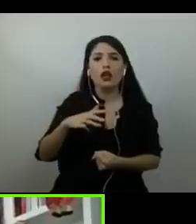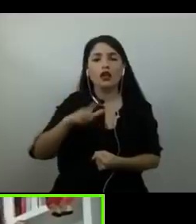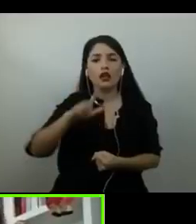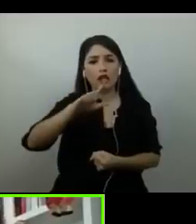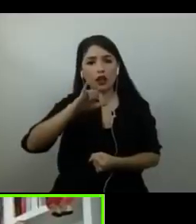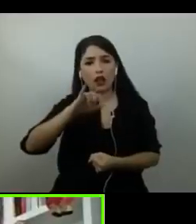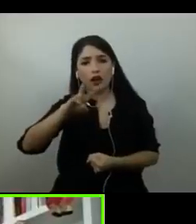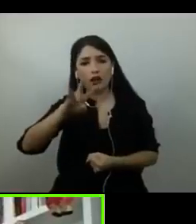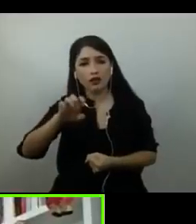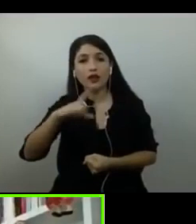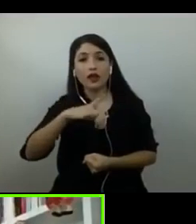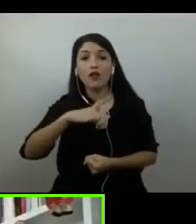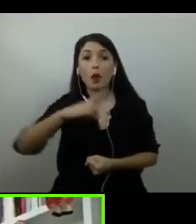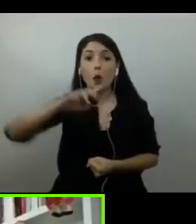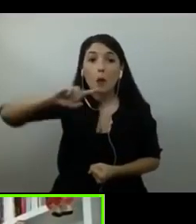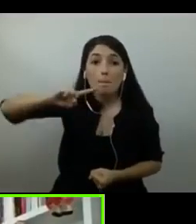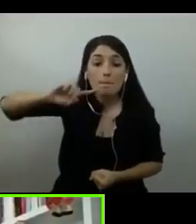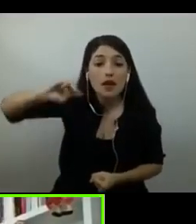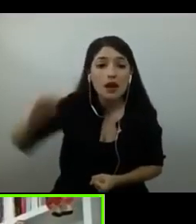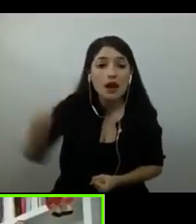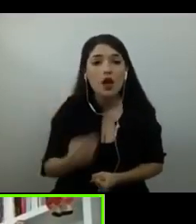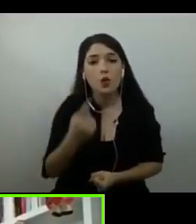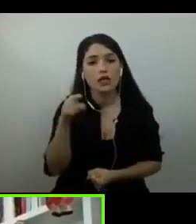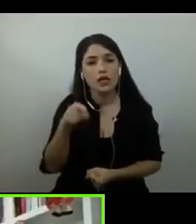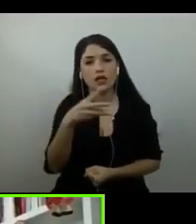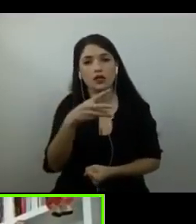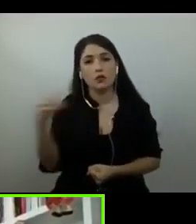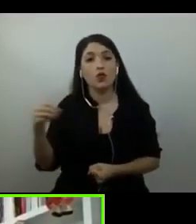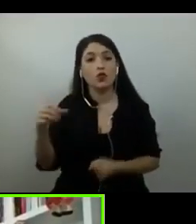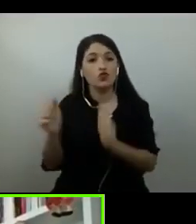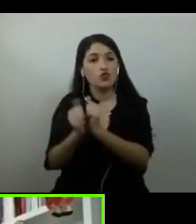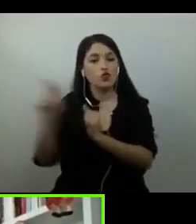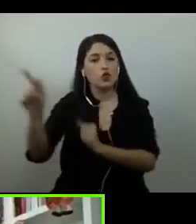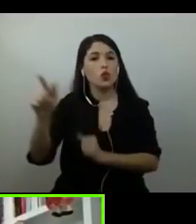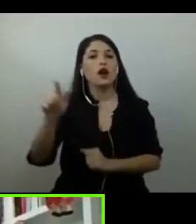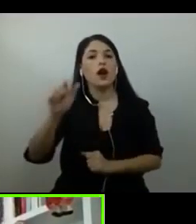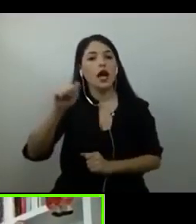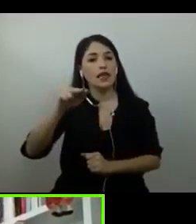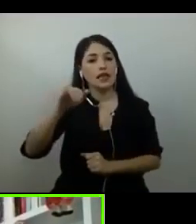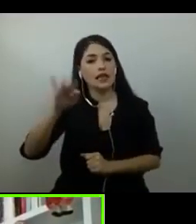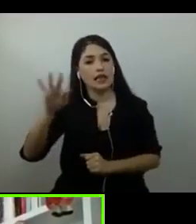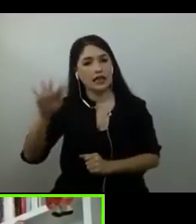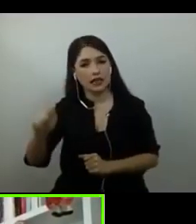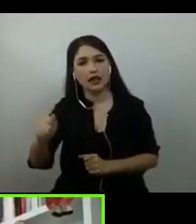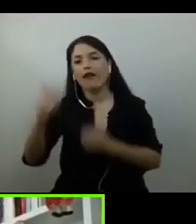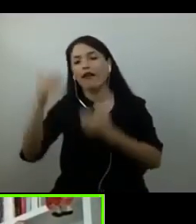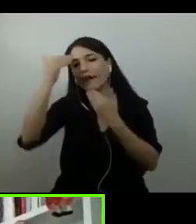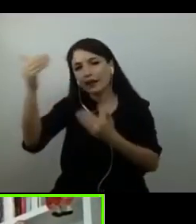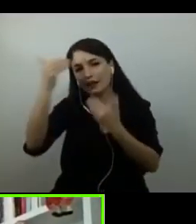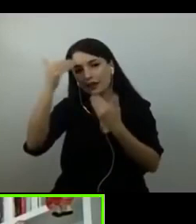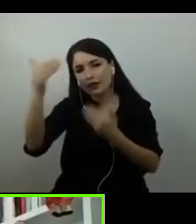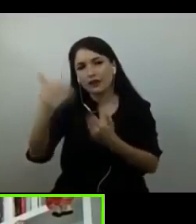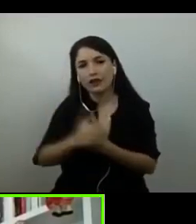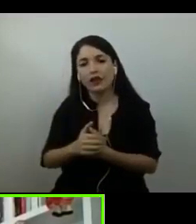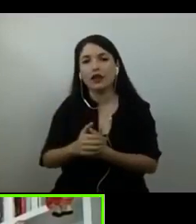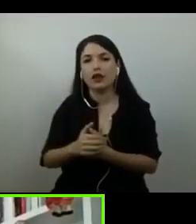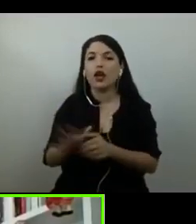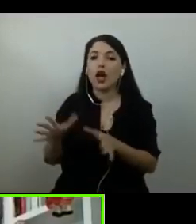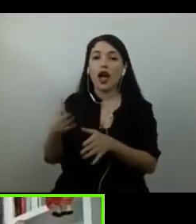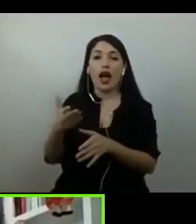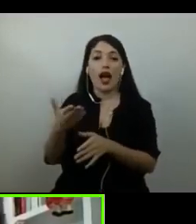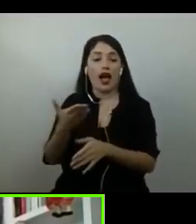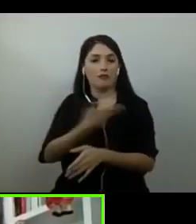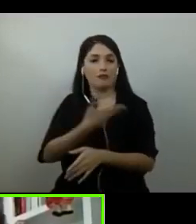Tivemos 1.300.000 visualizações, conseguimos efetivamente, né, furar a bolha. Queria aproveitar e agradecer as colegas do 342,